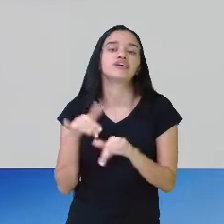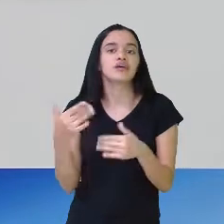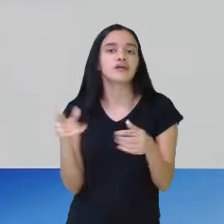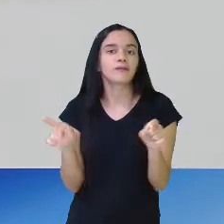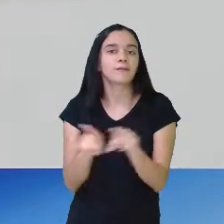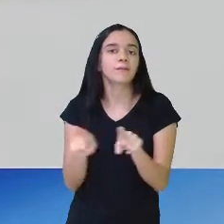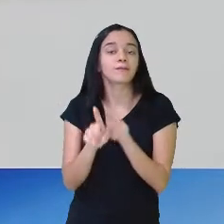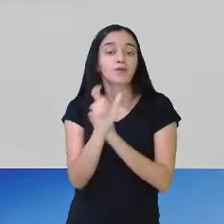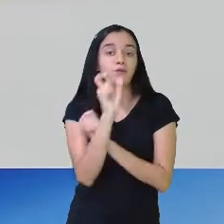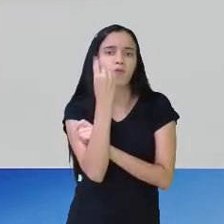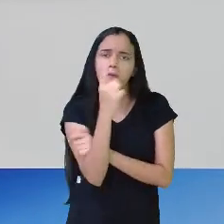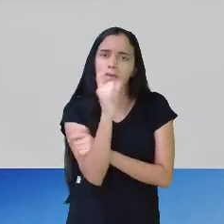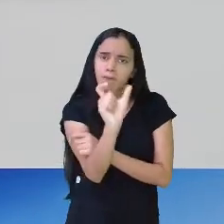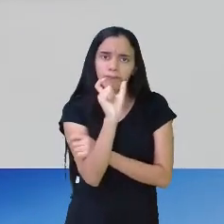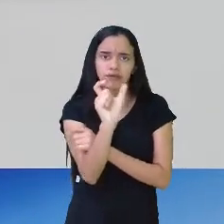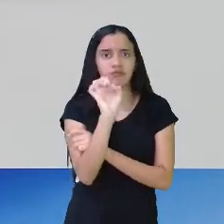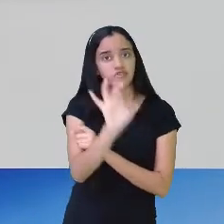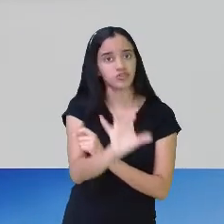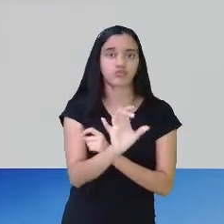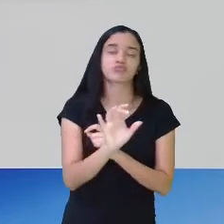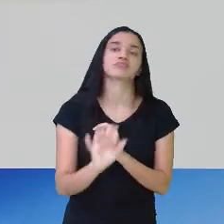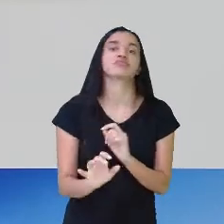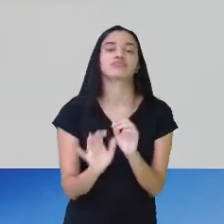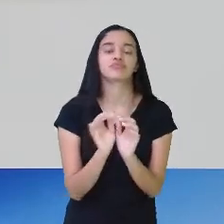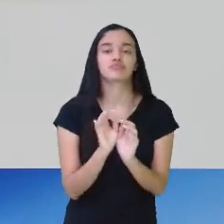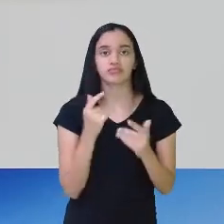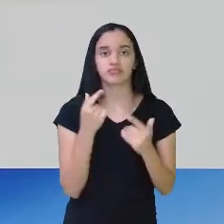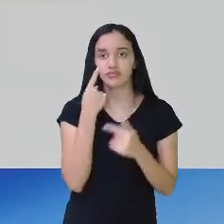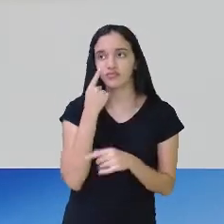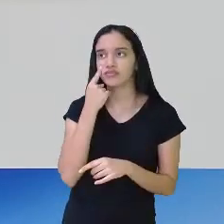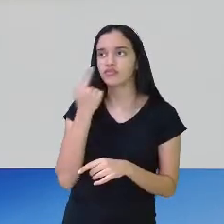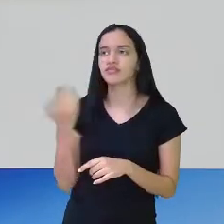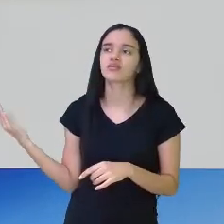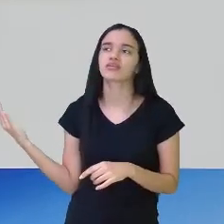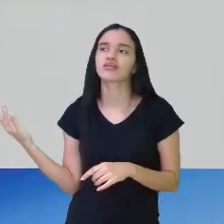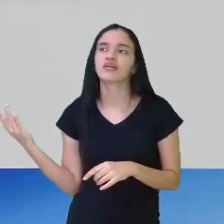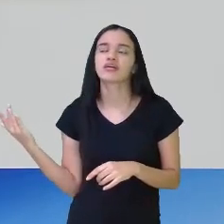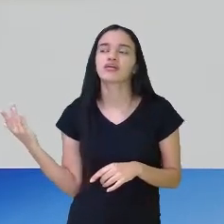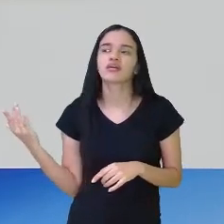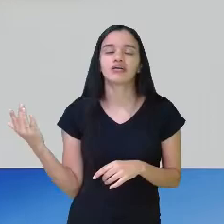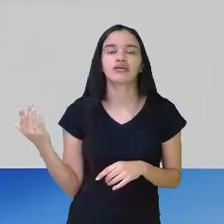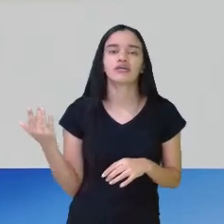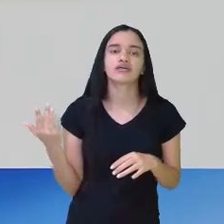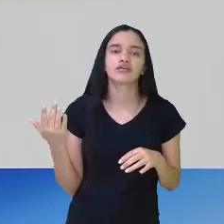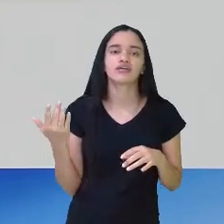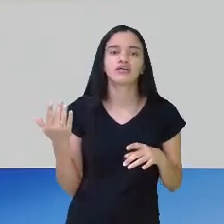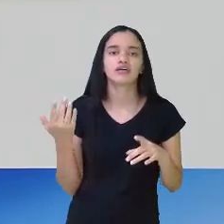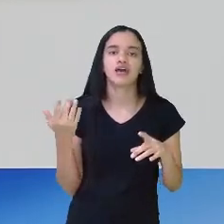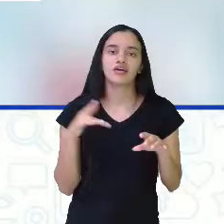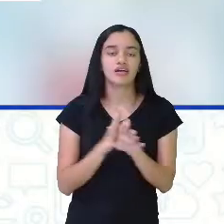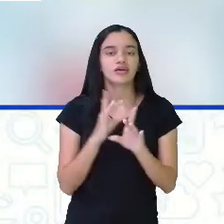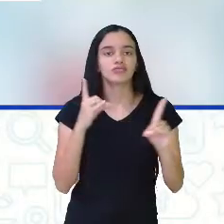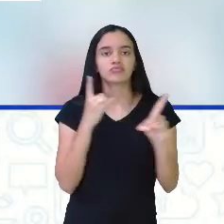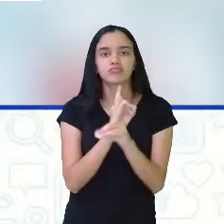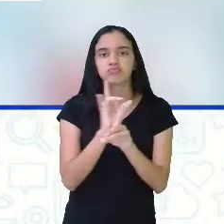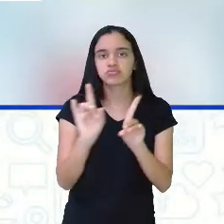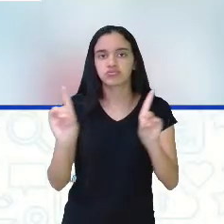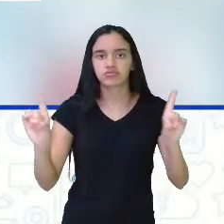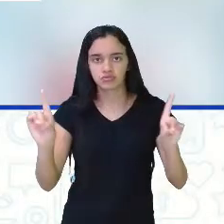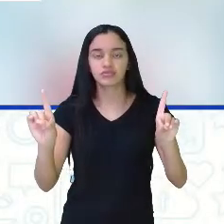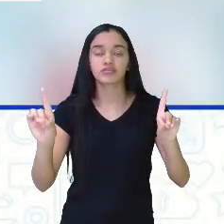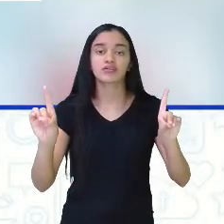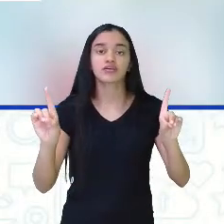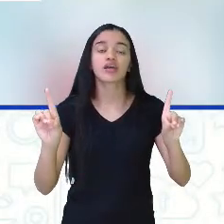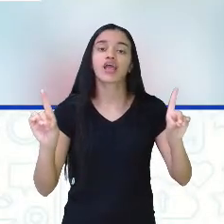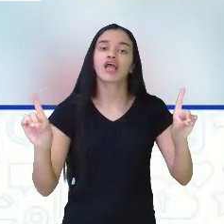só palavra, né? Aqui eu botei de novo a mesma. Desencontros. Entre idas